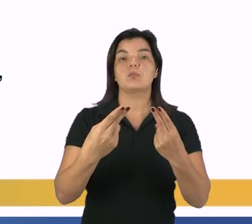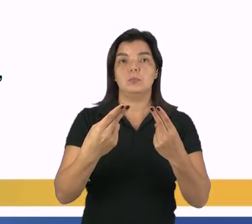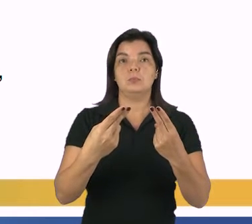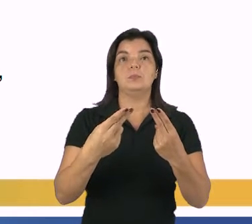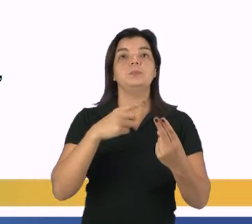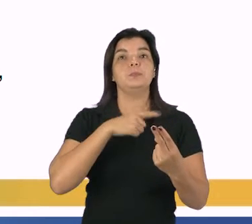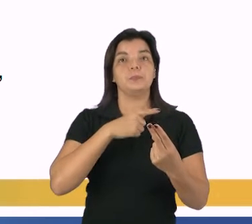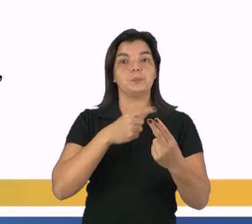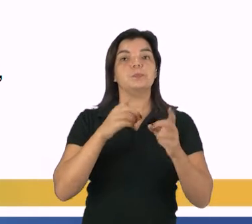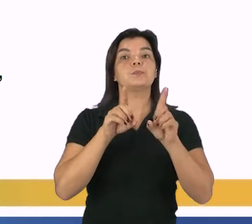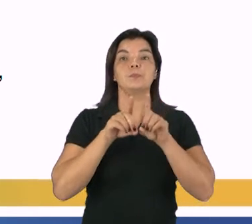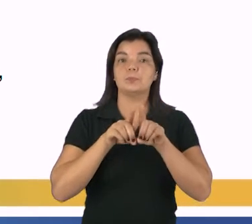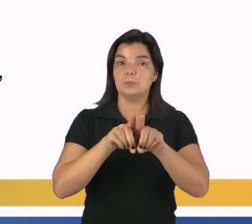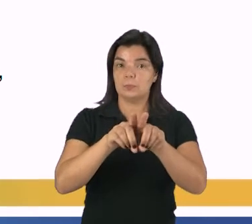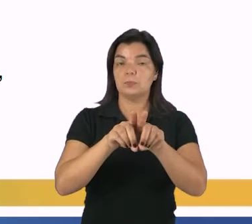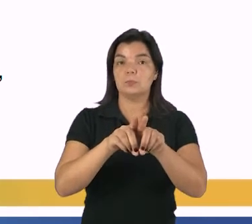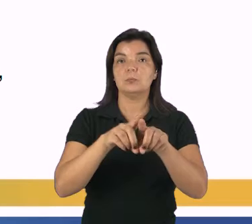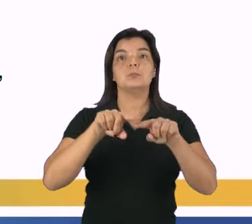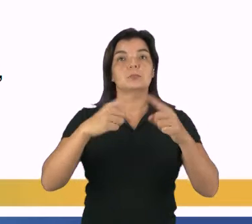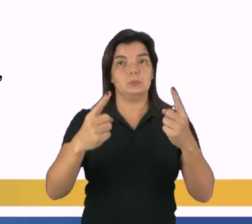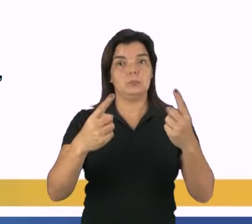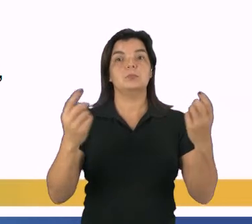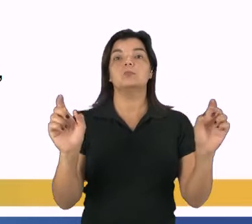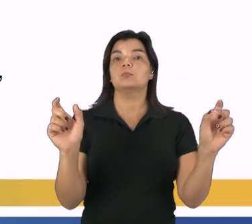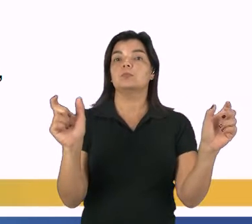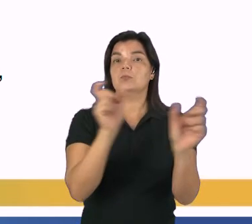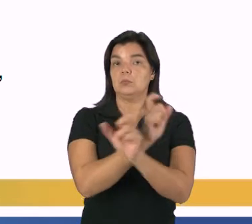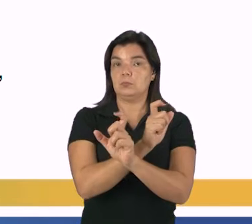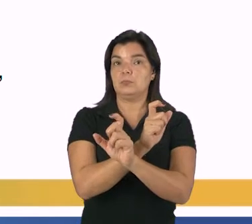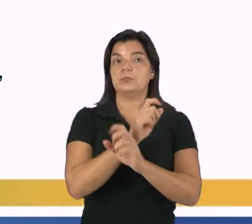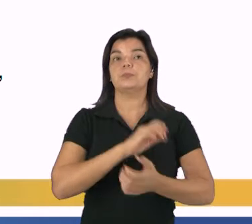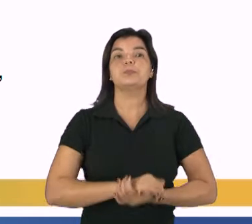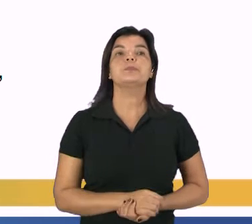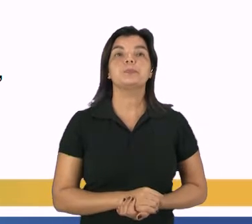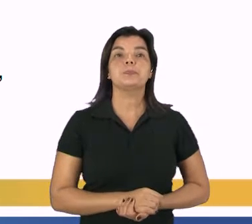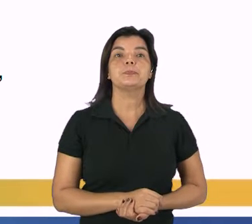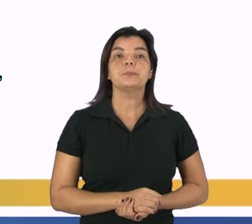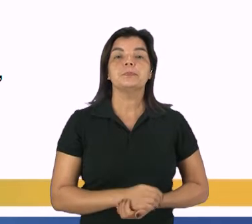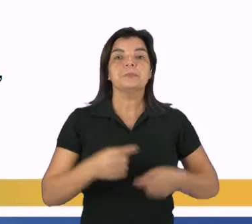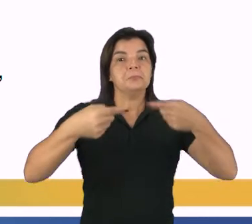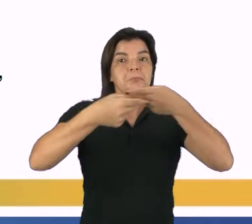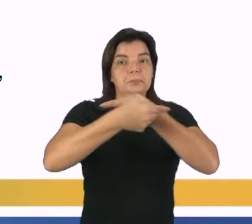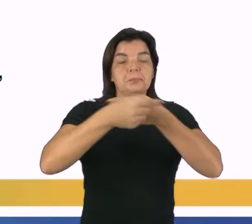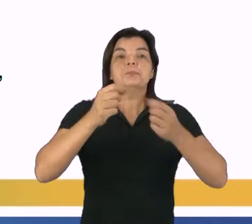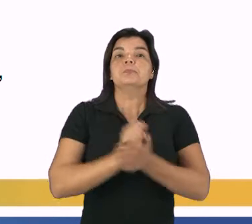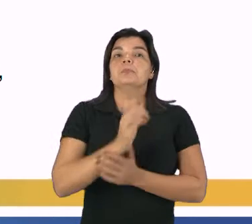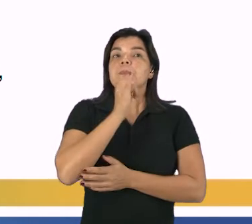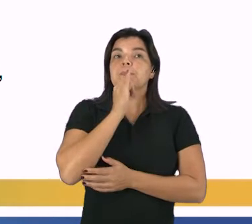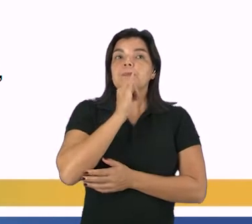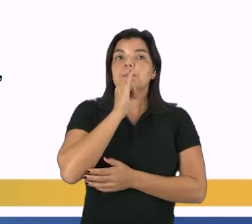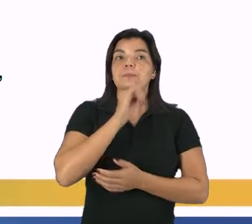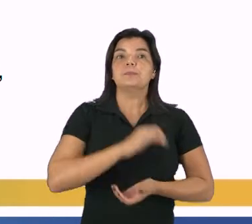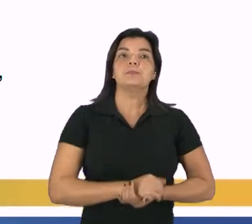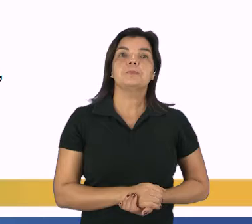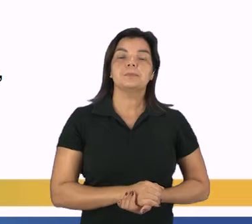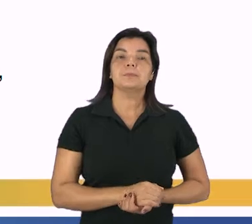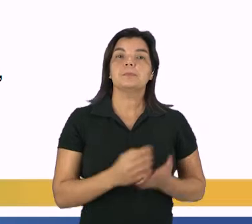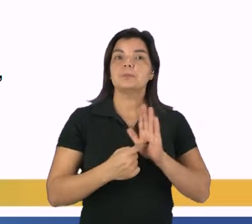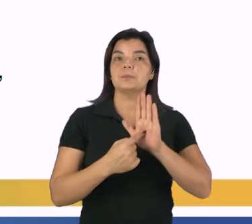tenham módulos diferentes, a força de interação entre duas cargas é igual, porque segundo a terceira lei de Newton,